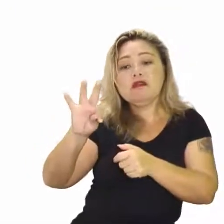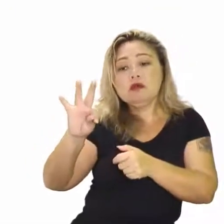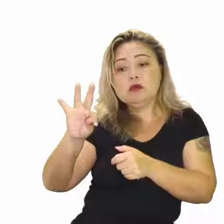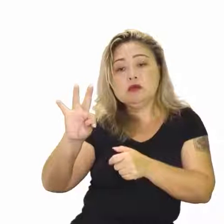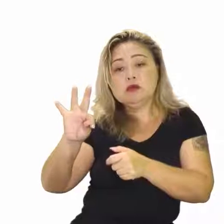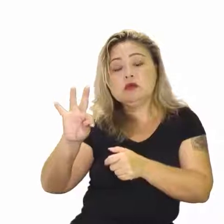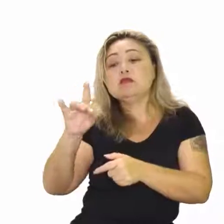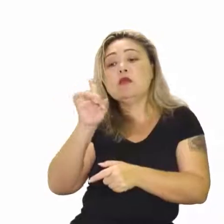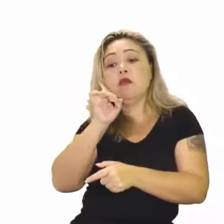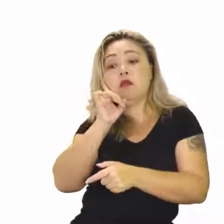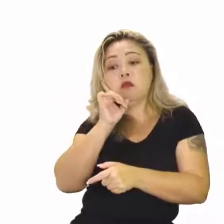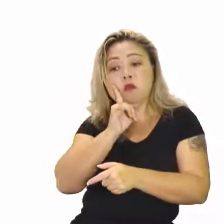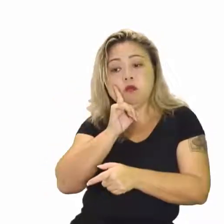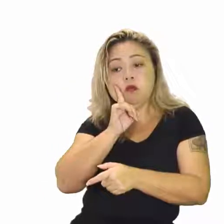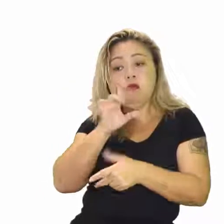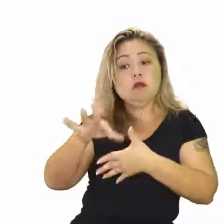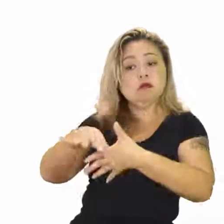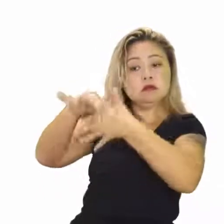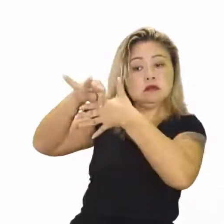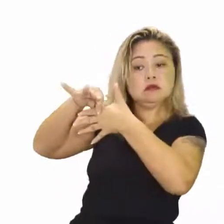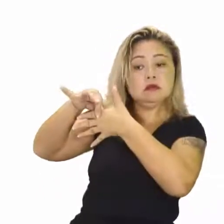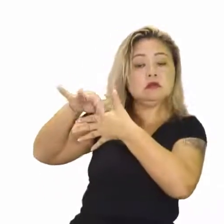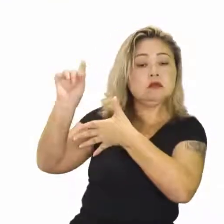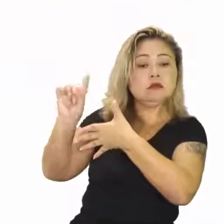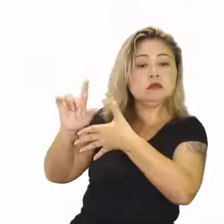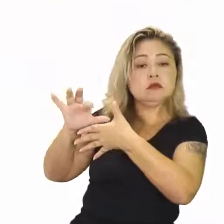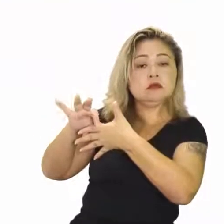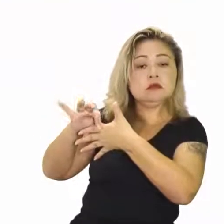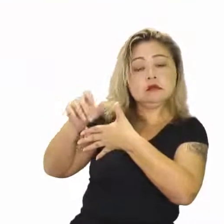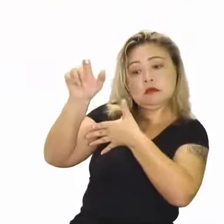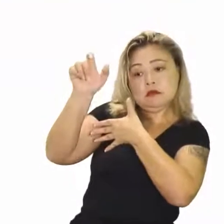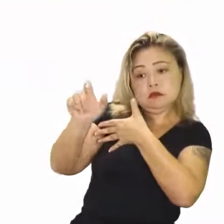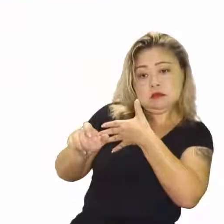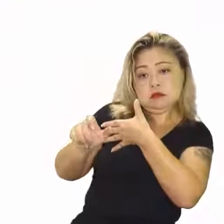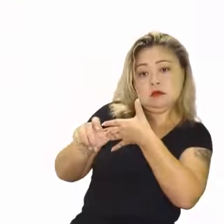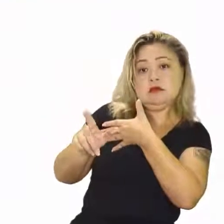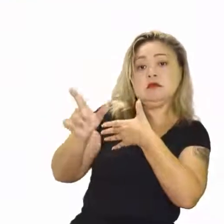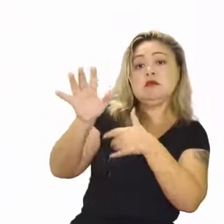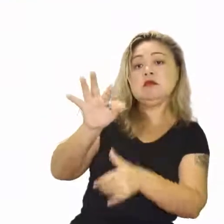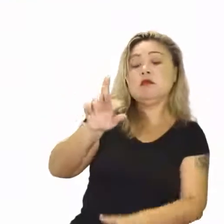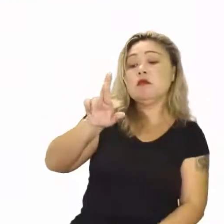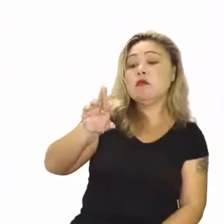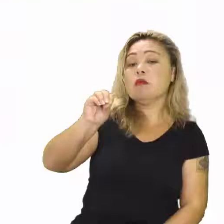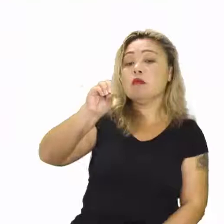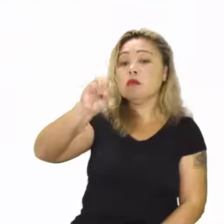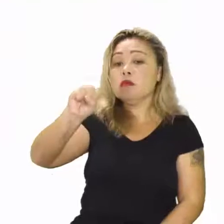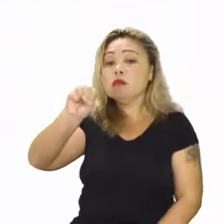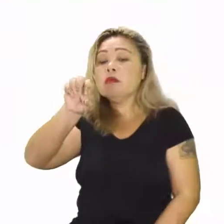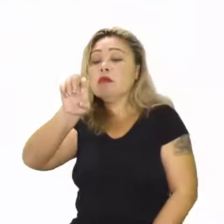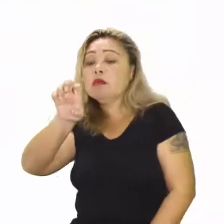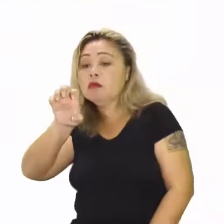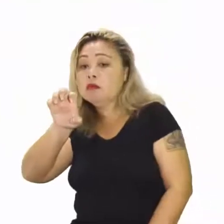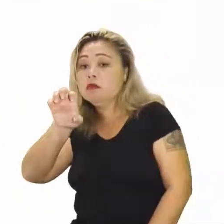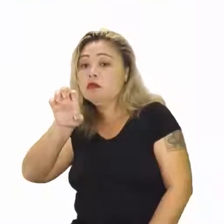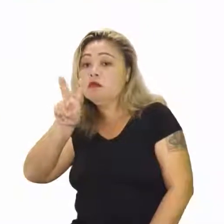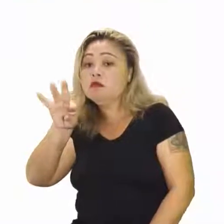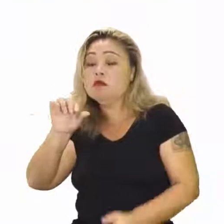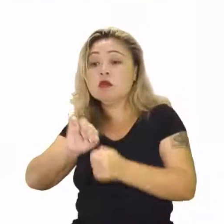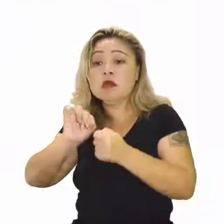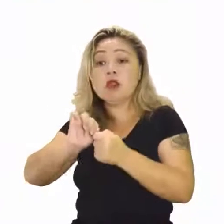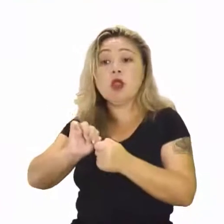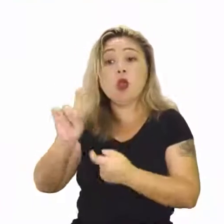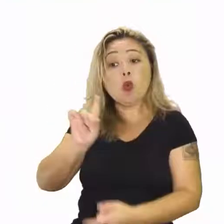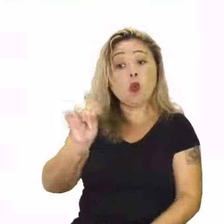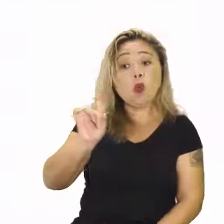Roosevelt, dos Estados Unidos, então é o Frank Roosevelt, tá? Não confunda o Frank Roosevelt